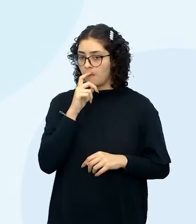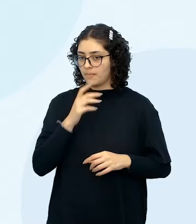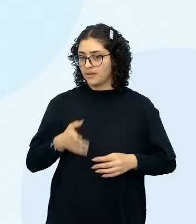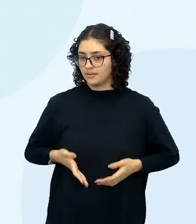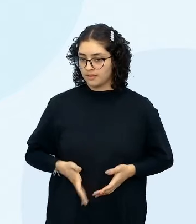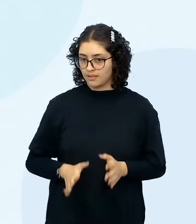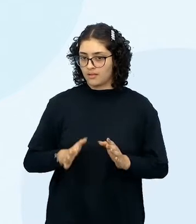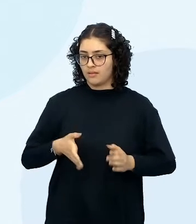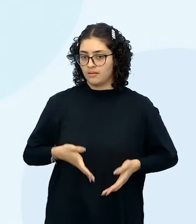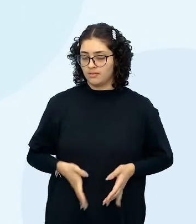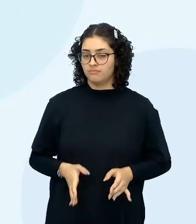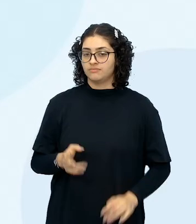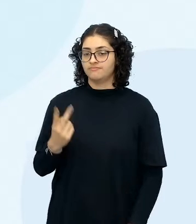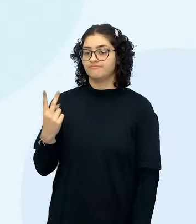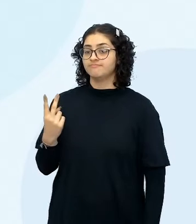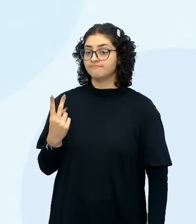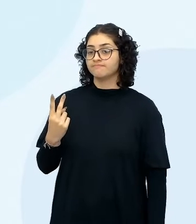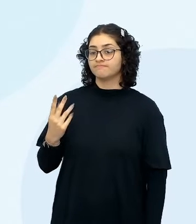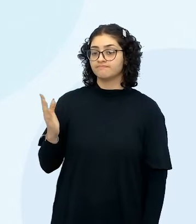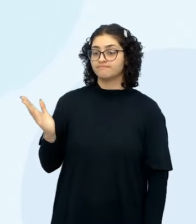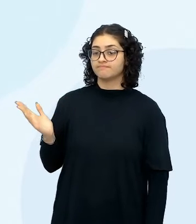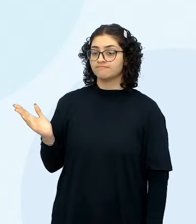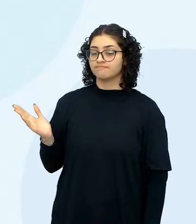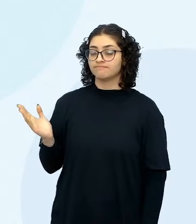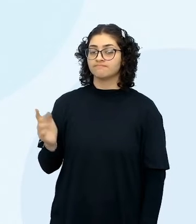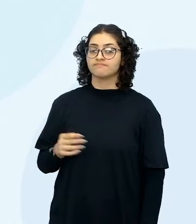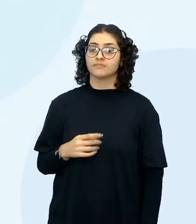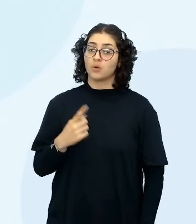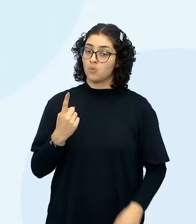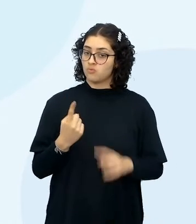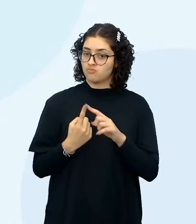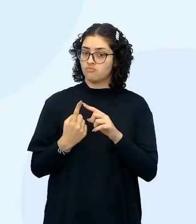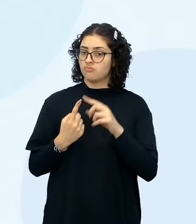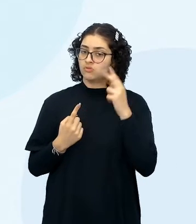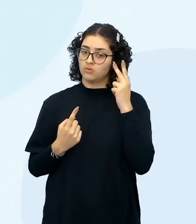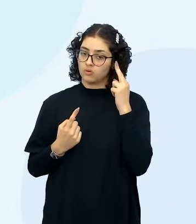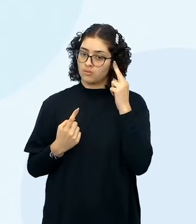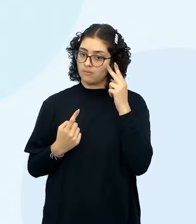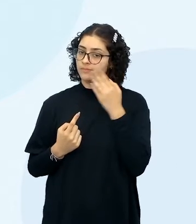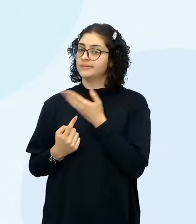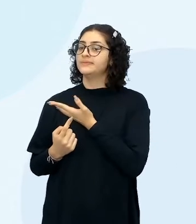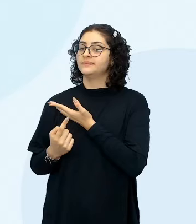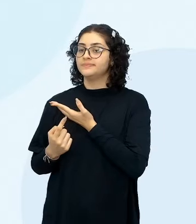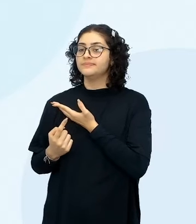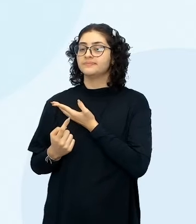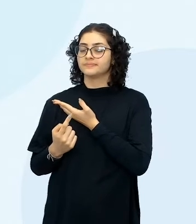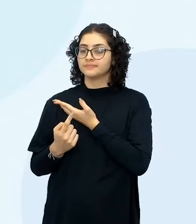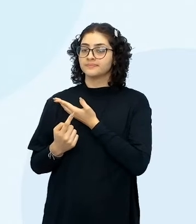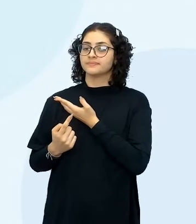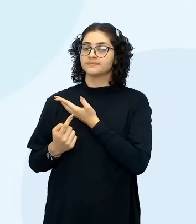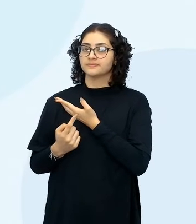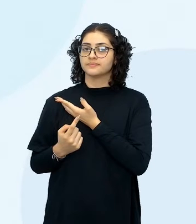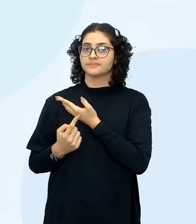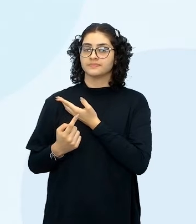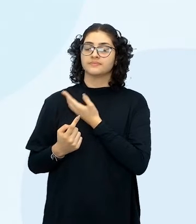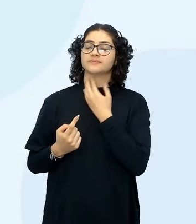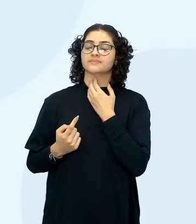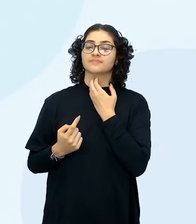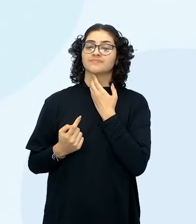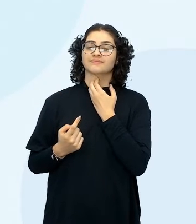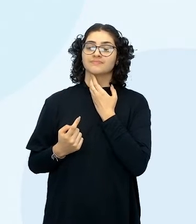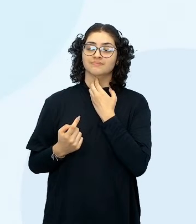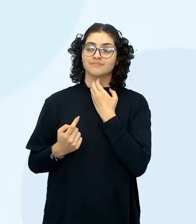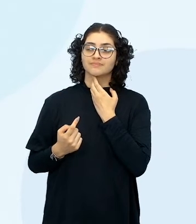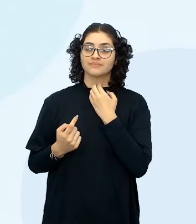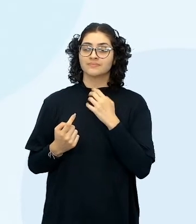nasceram, né, os 2 homens aí que nasceram, um deles é normal, que é esse homem aqui, o XHzão Y, e o